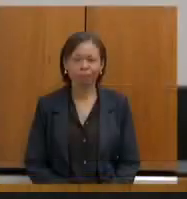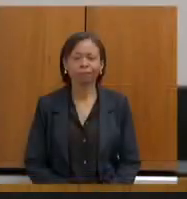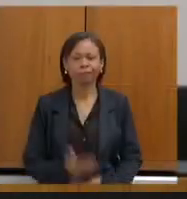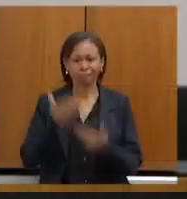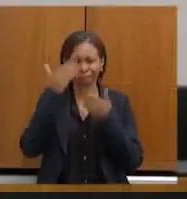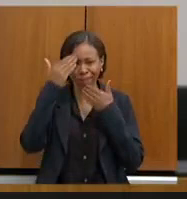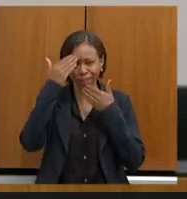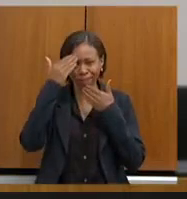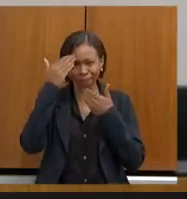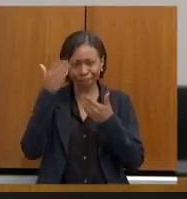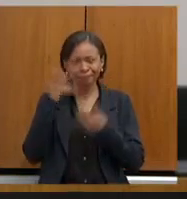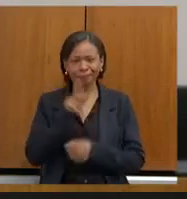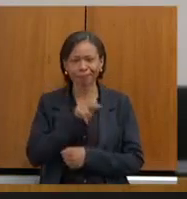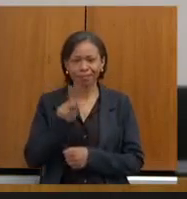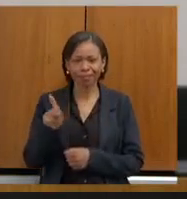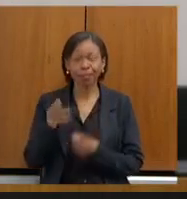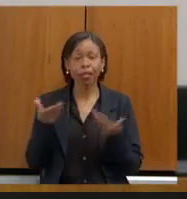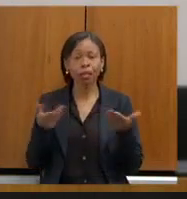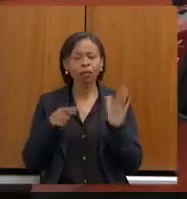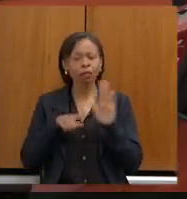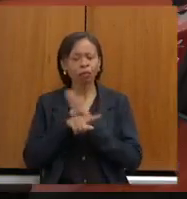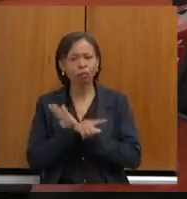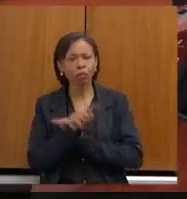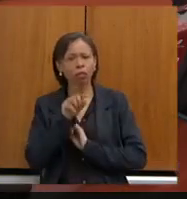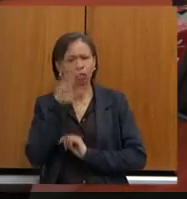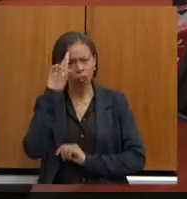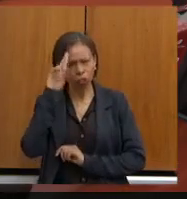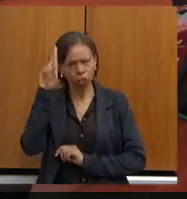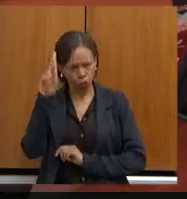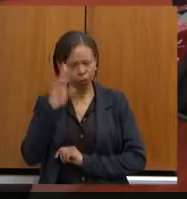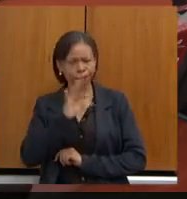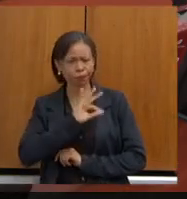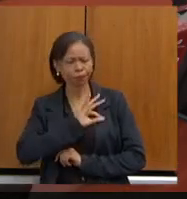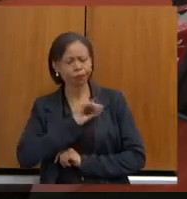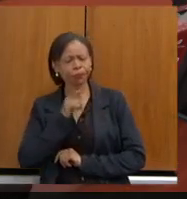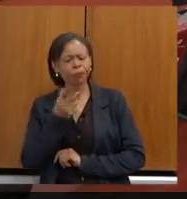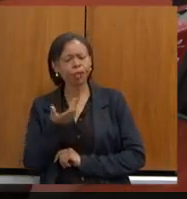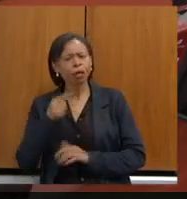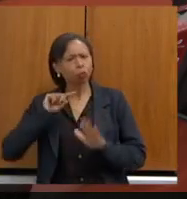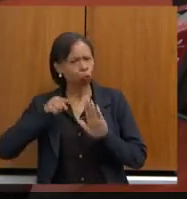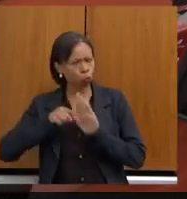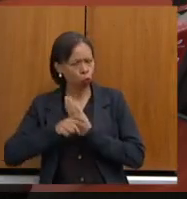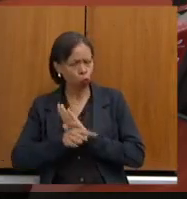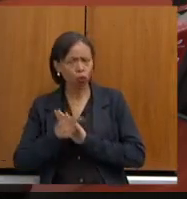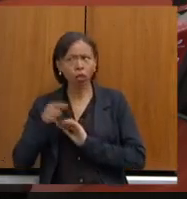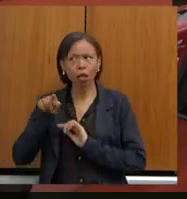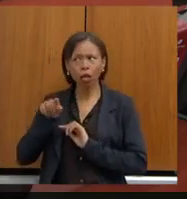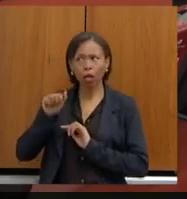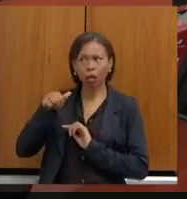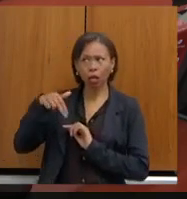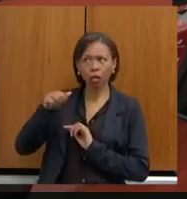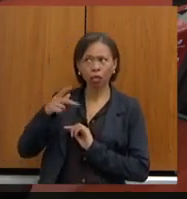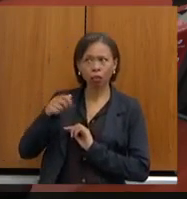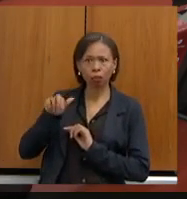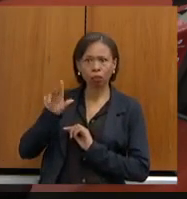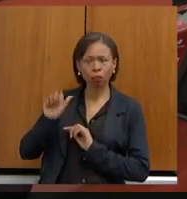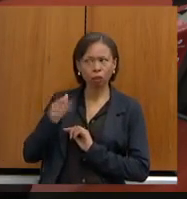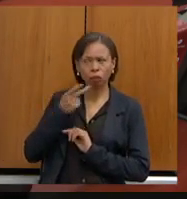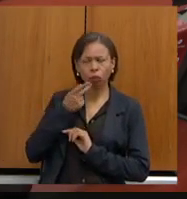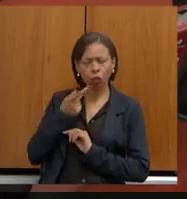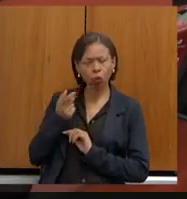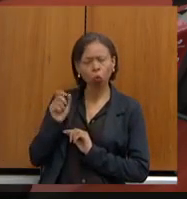obrigado senhor presidente como a noite eu queria aprofundar na questão apontada pela deputada Ana Paula quando ela disse